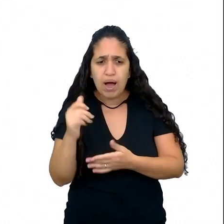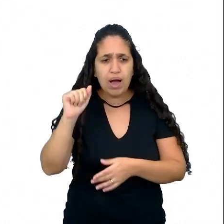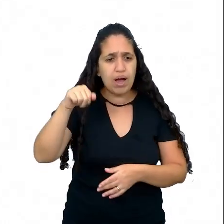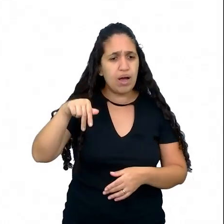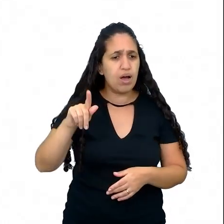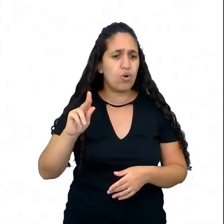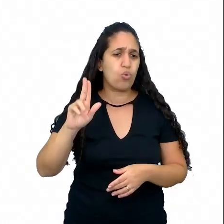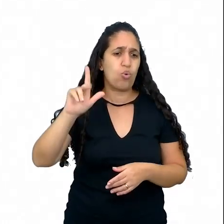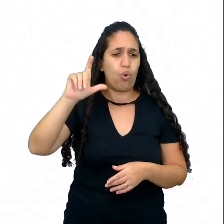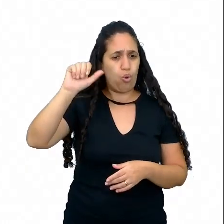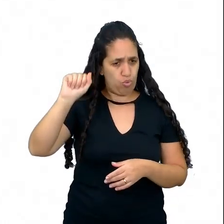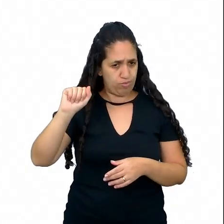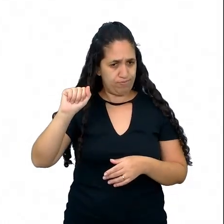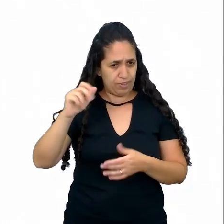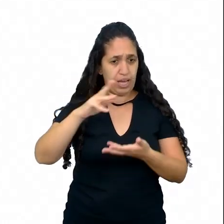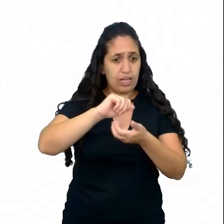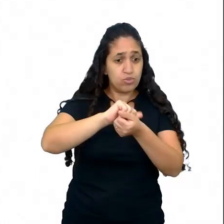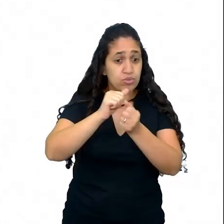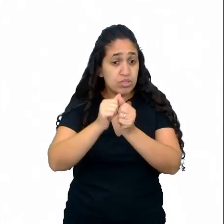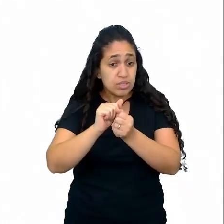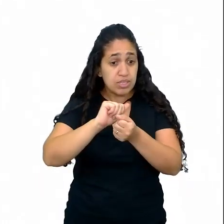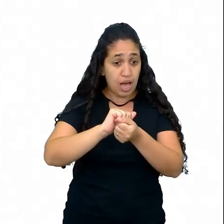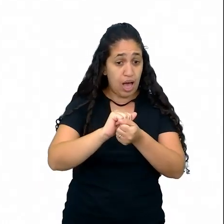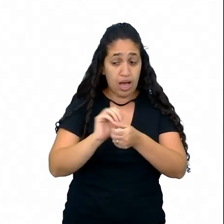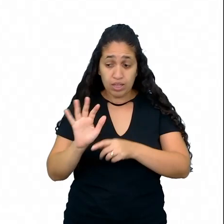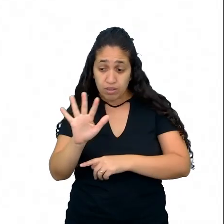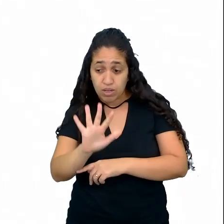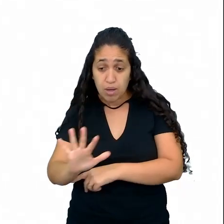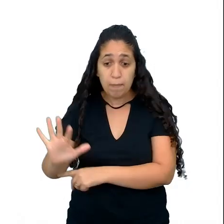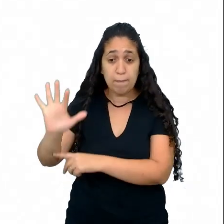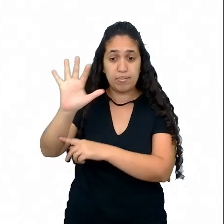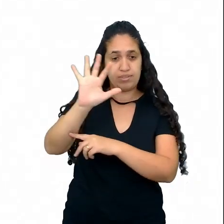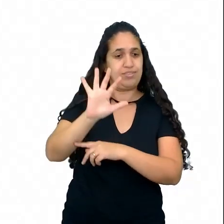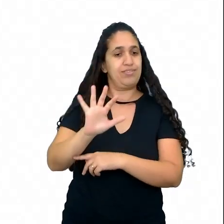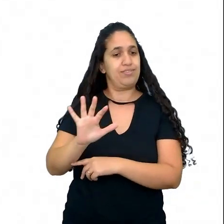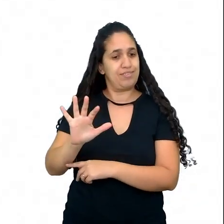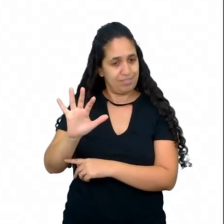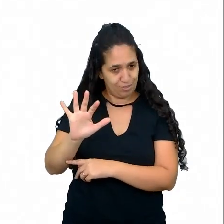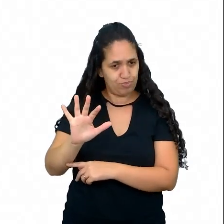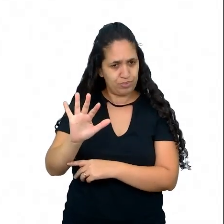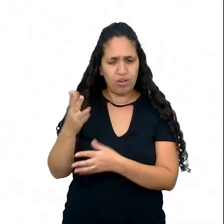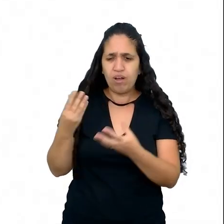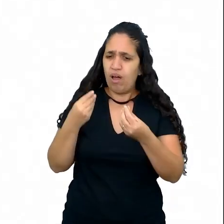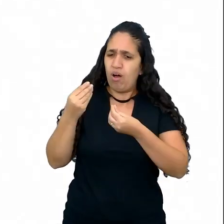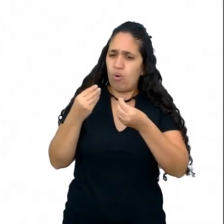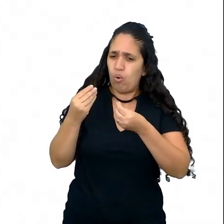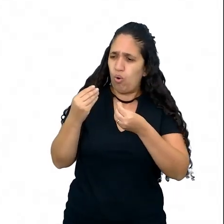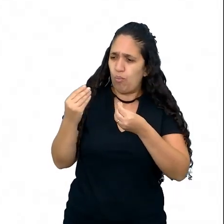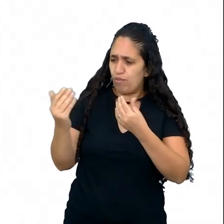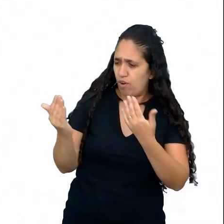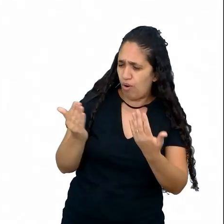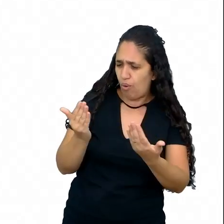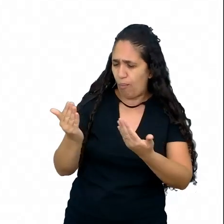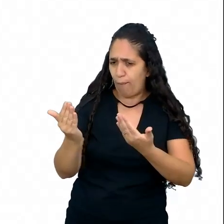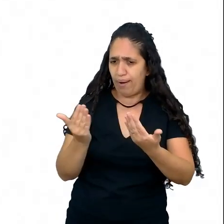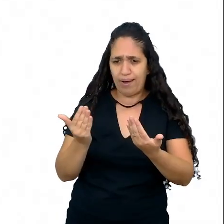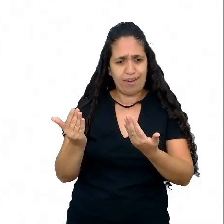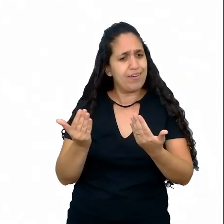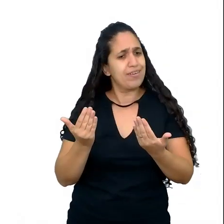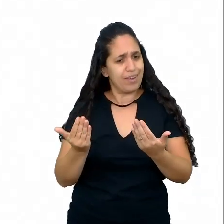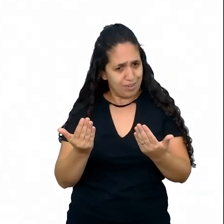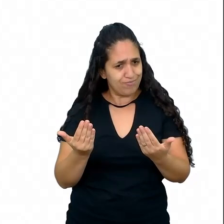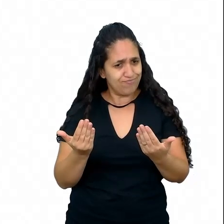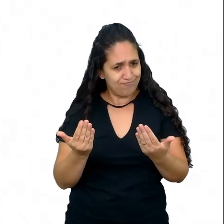Vamos associar a noção de ângulo à sua representação geométrica. Como eu faço essa associação? Como que eu coloco para